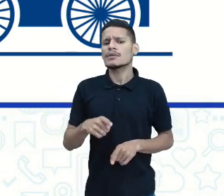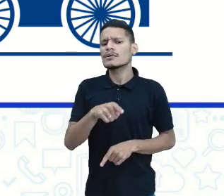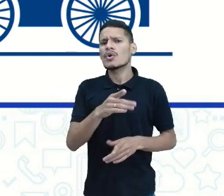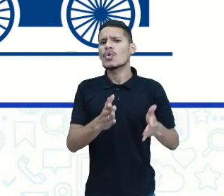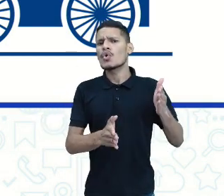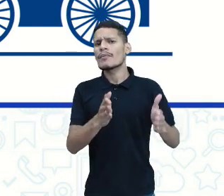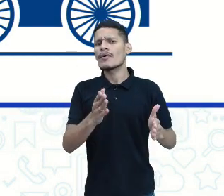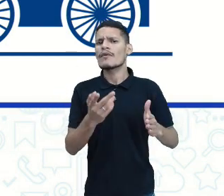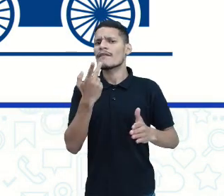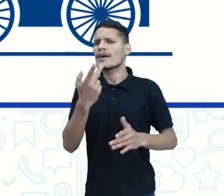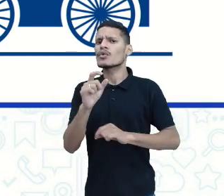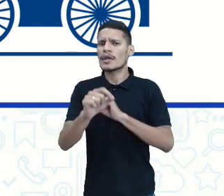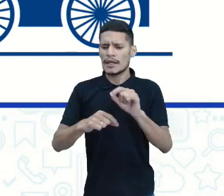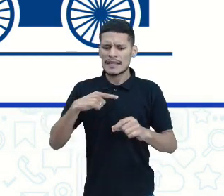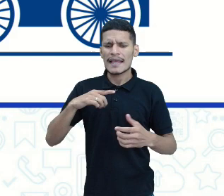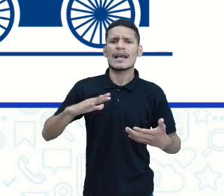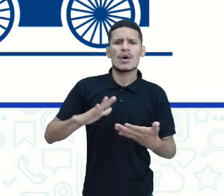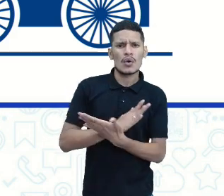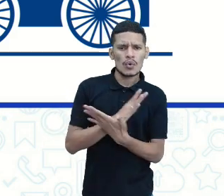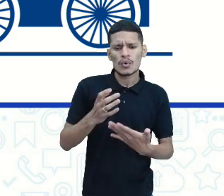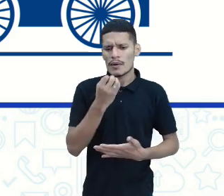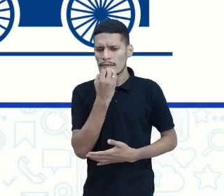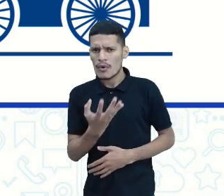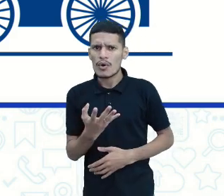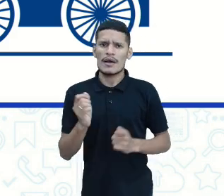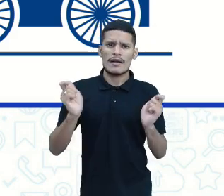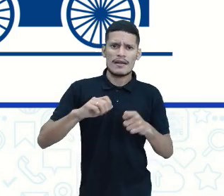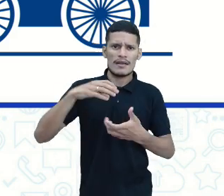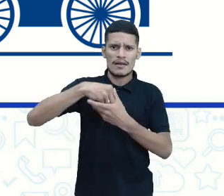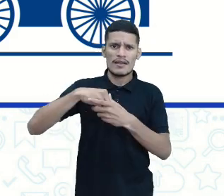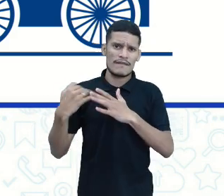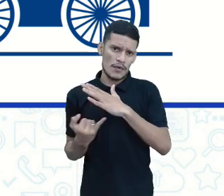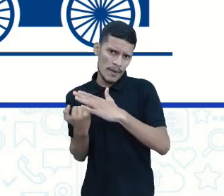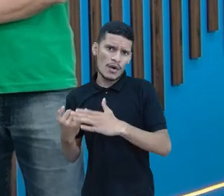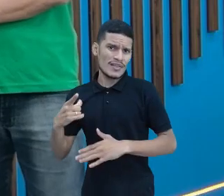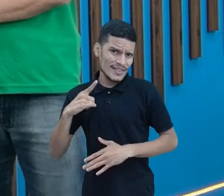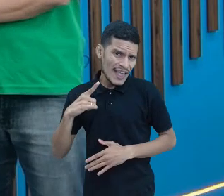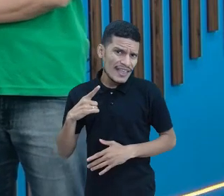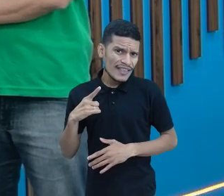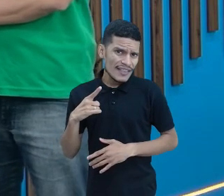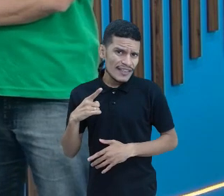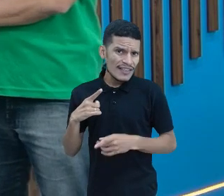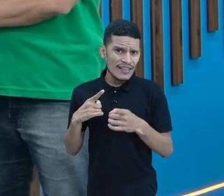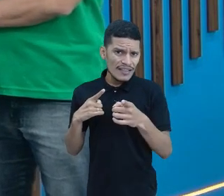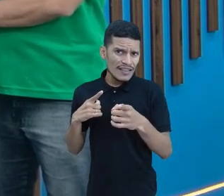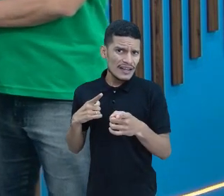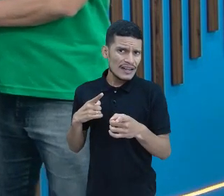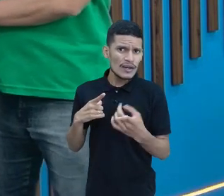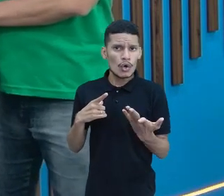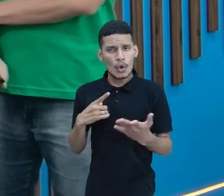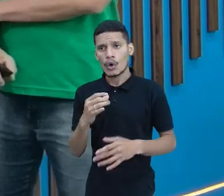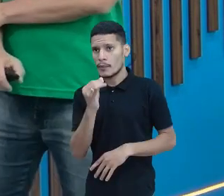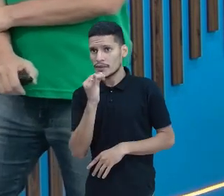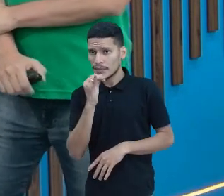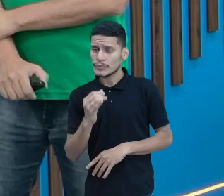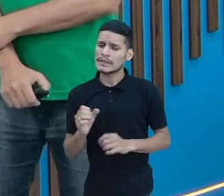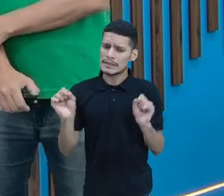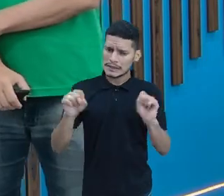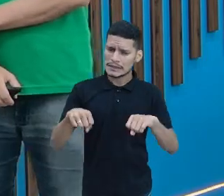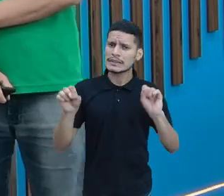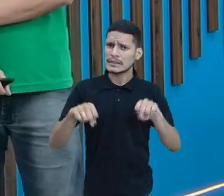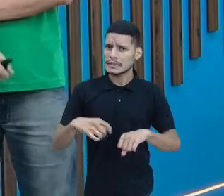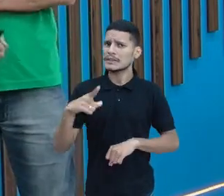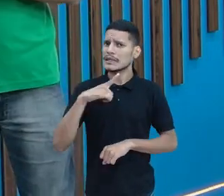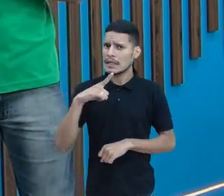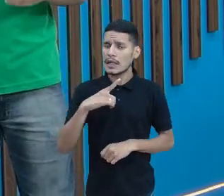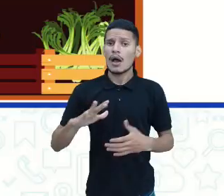existe vantagem no trabalho informal? Bom, a gente precisa pensar nisso. Será que existe alguma vantagem para o trabalho informal? Eu diria que sim.